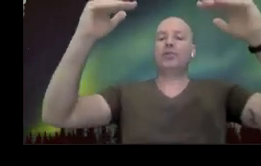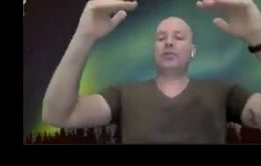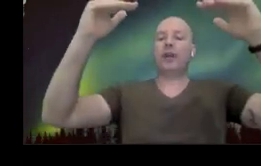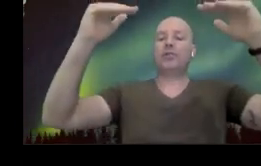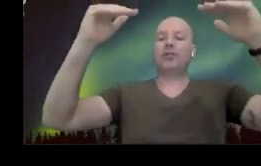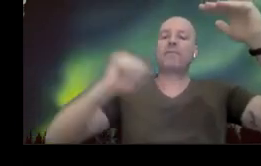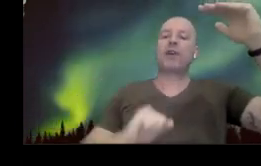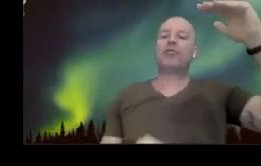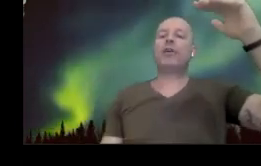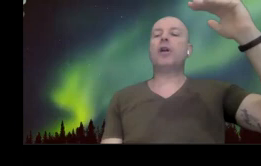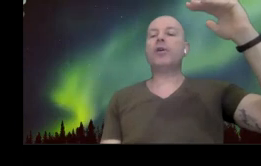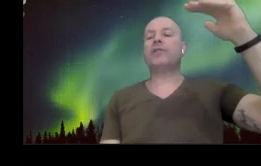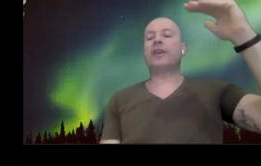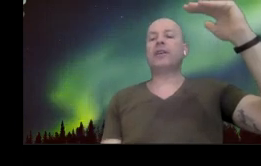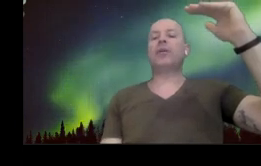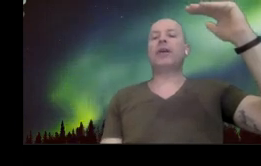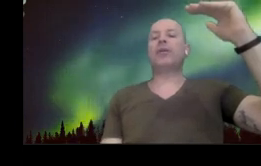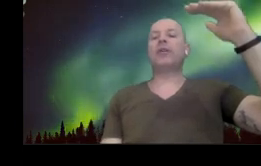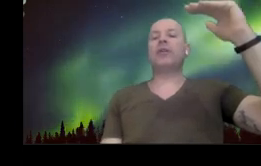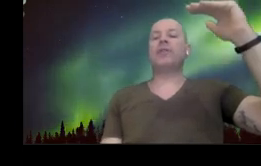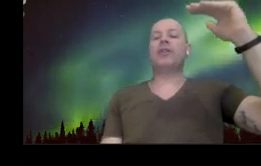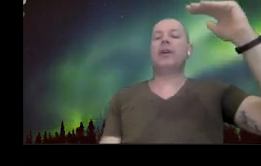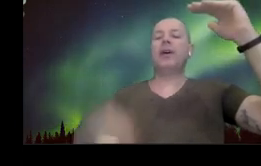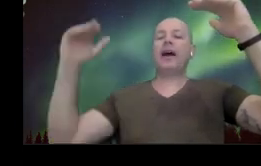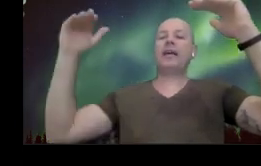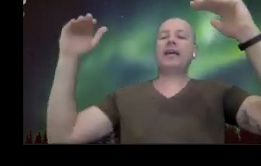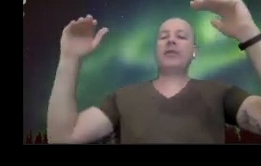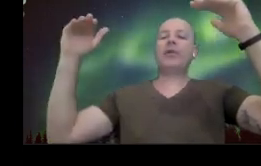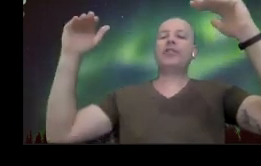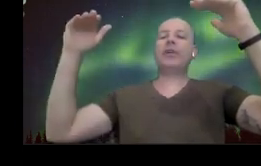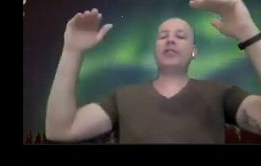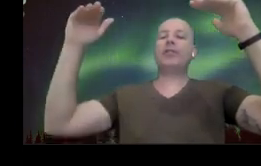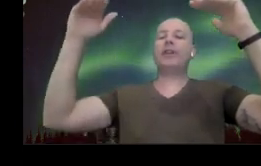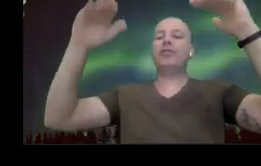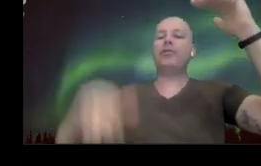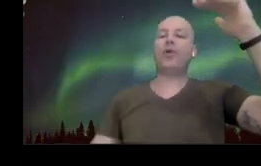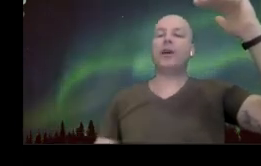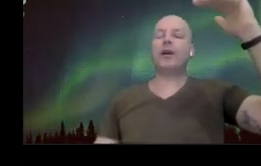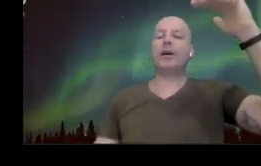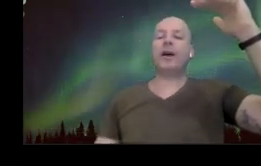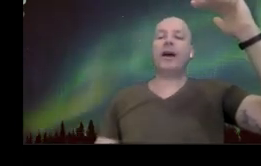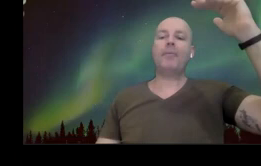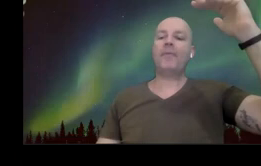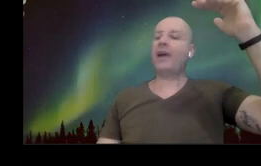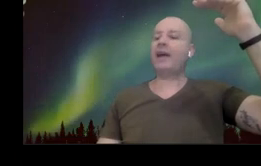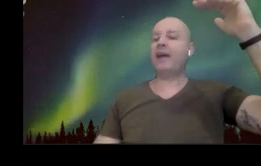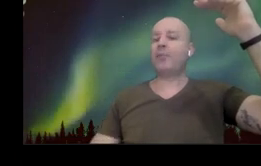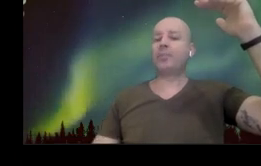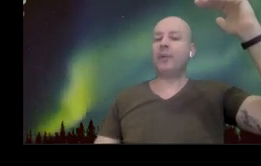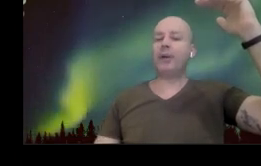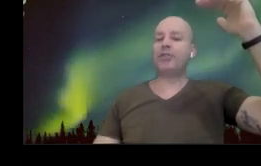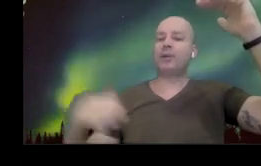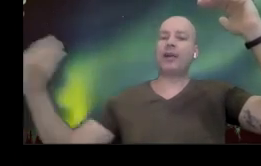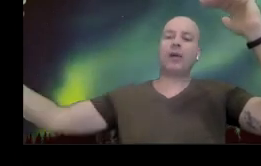gerando produtividade. Só que logo em seguida, o que que acontece? Aquela quantidade de nutriente volta a